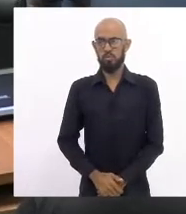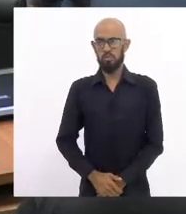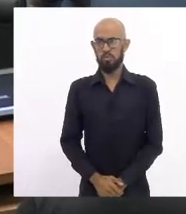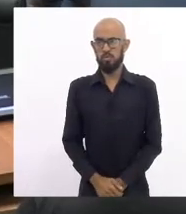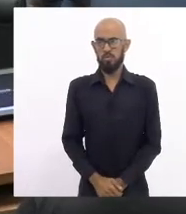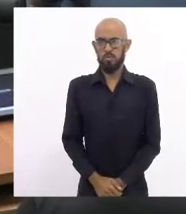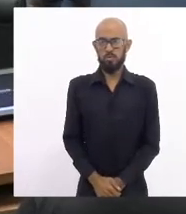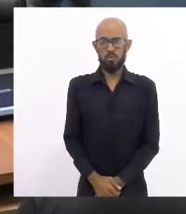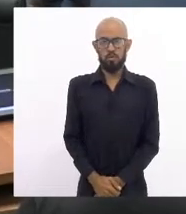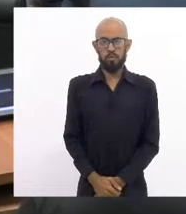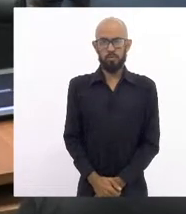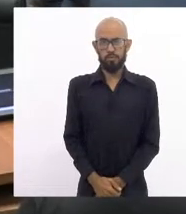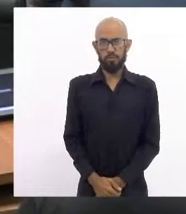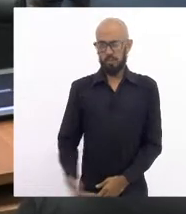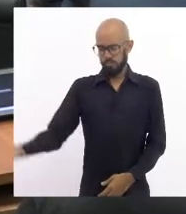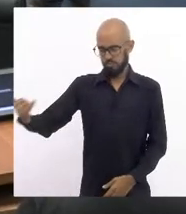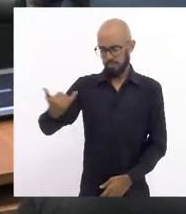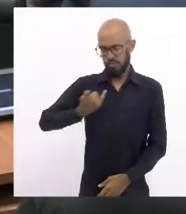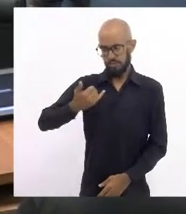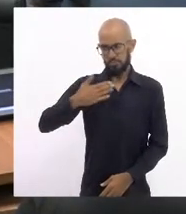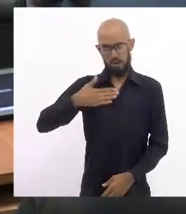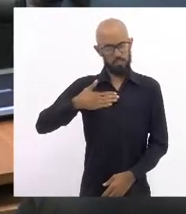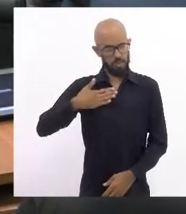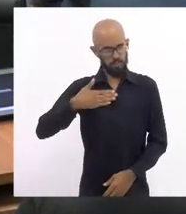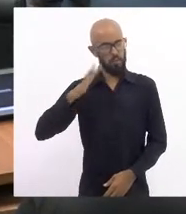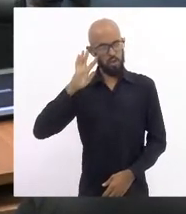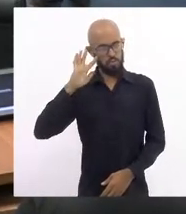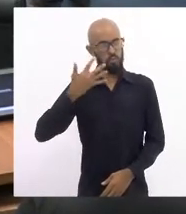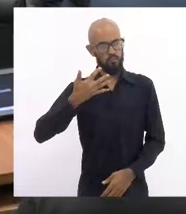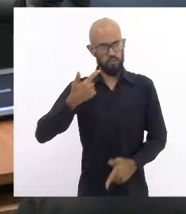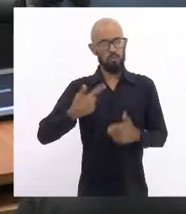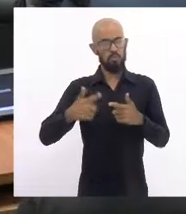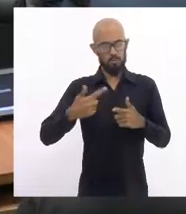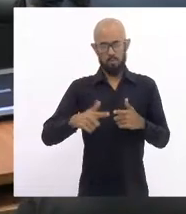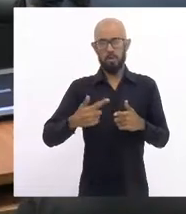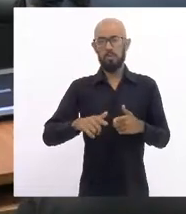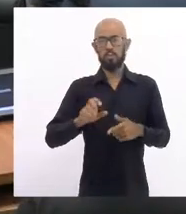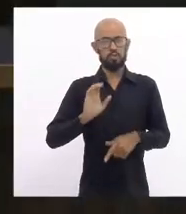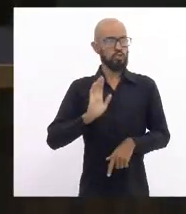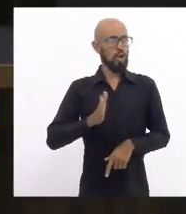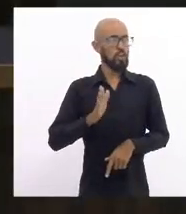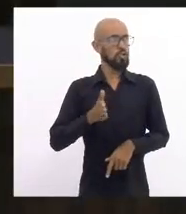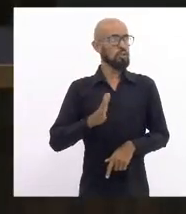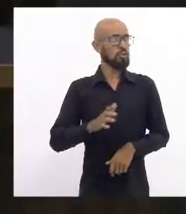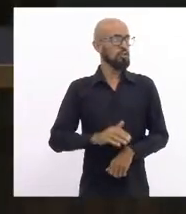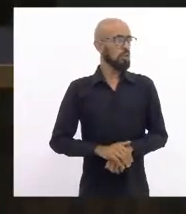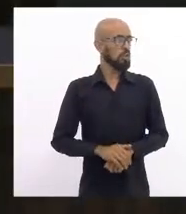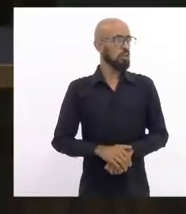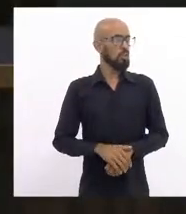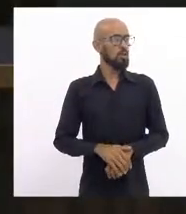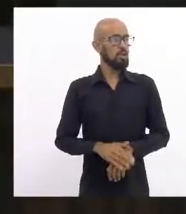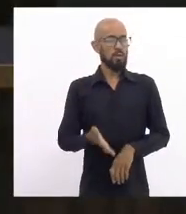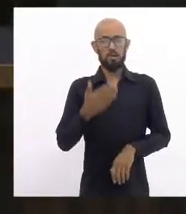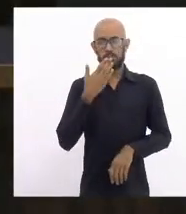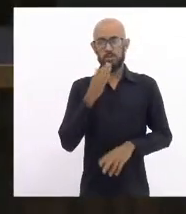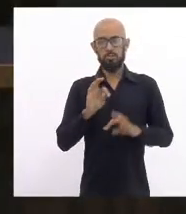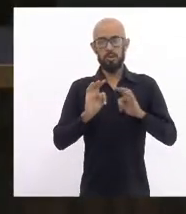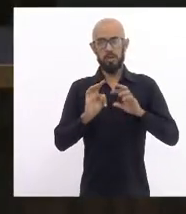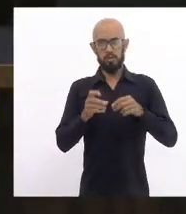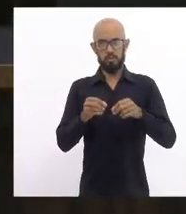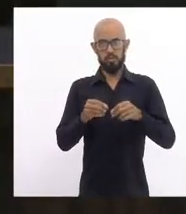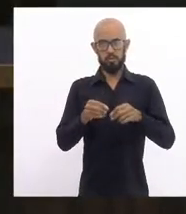Ah, então, estou recebendo a comunicação que o problema foi resolvido agora. Pedi a todos e todas que